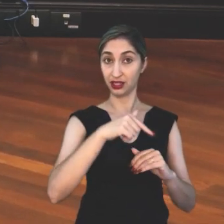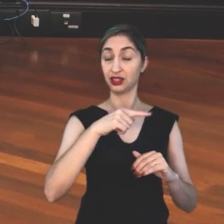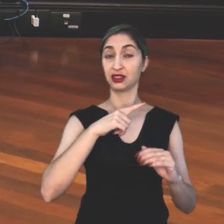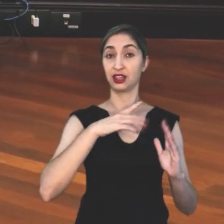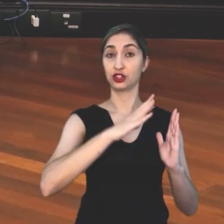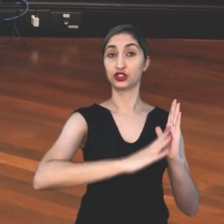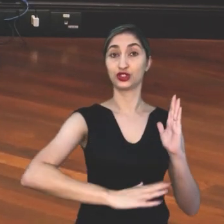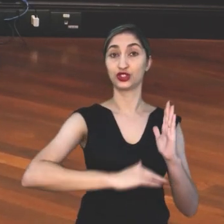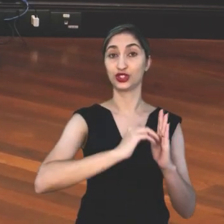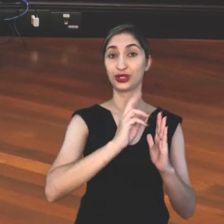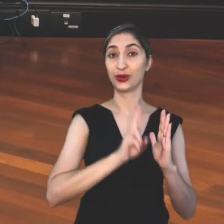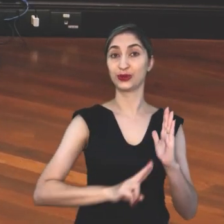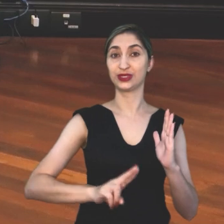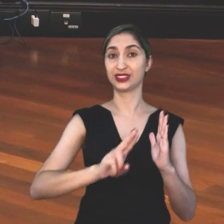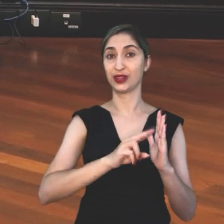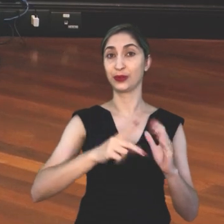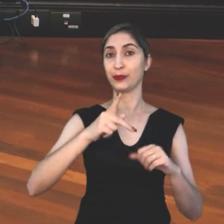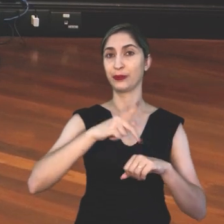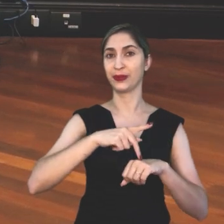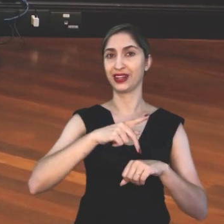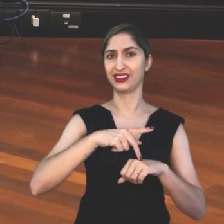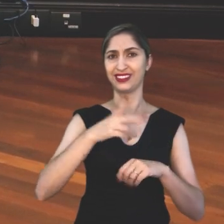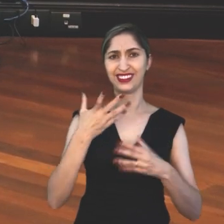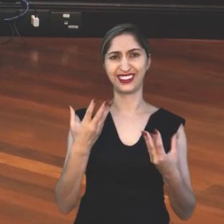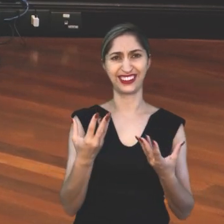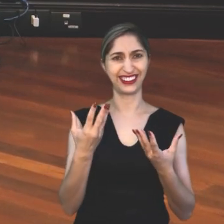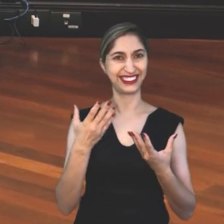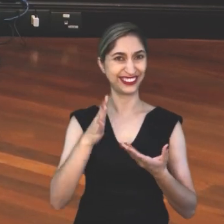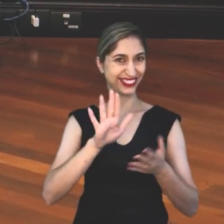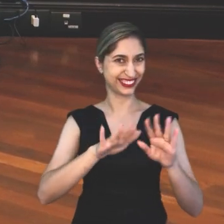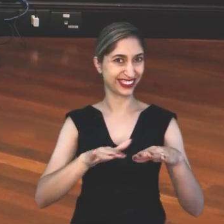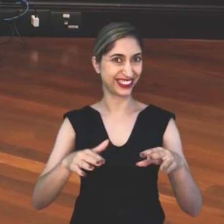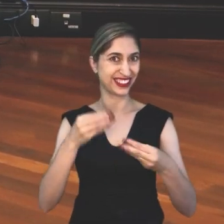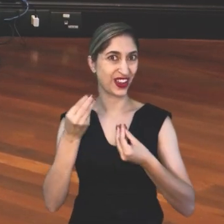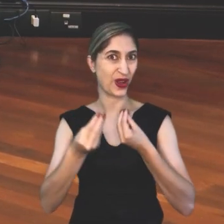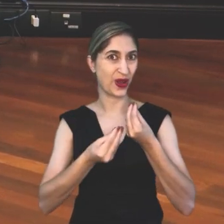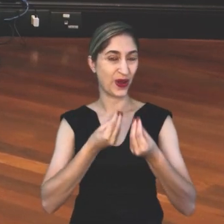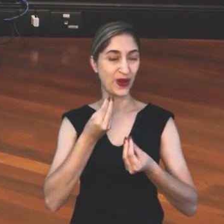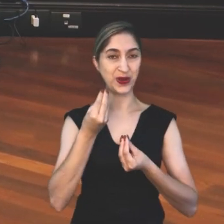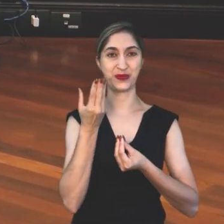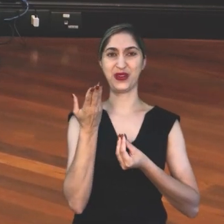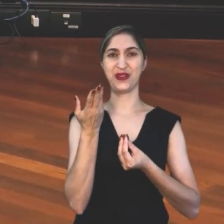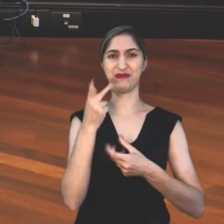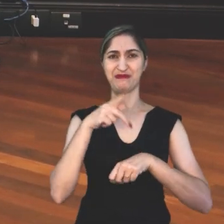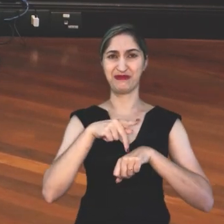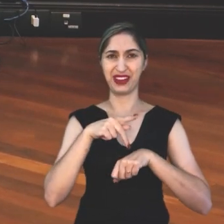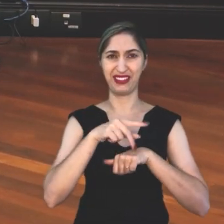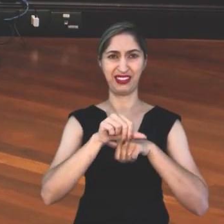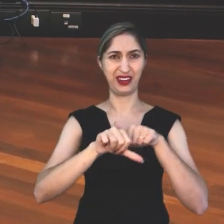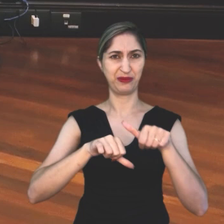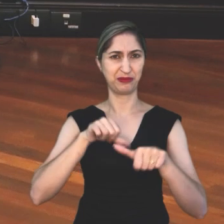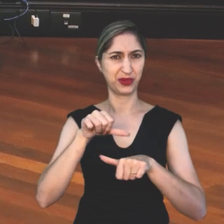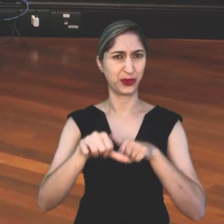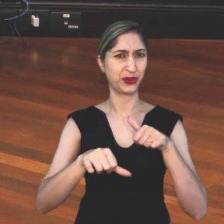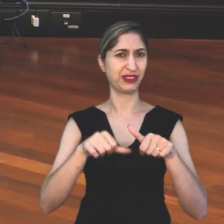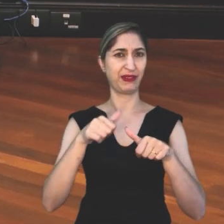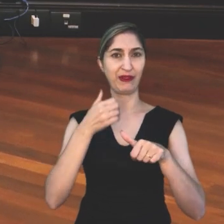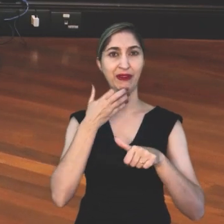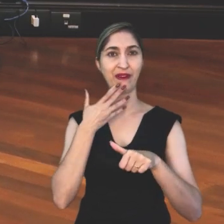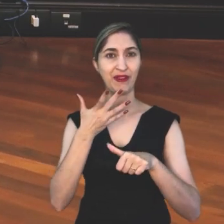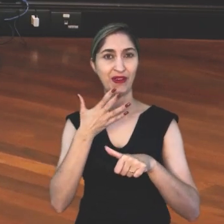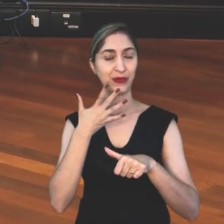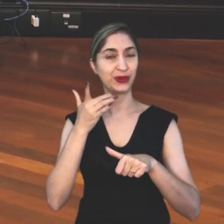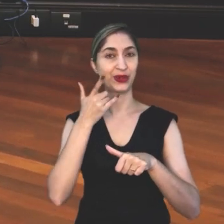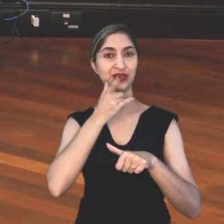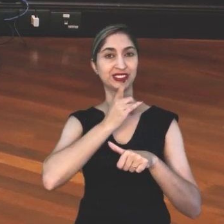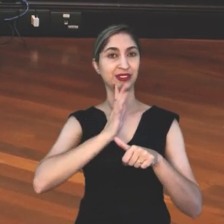partir de plástico. Essa aqui a gente faz a partir de uma pedra, de um mineral. As crianças acham incrível, porque como você imagina um mineral se tornando um